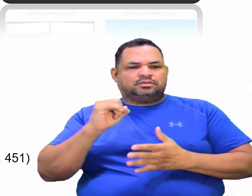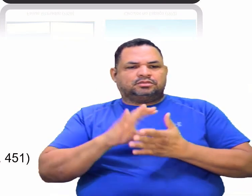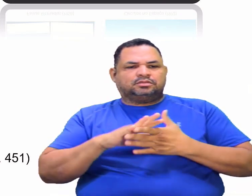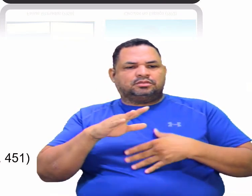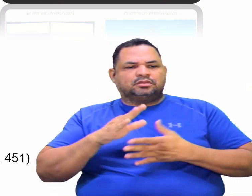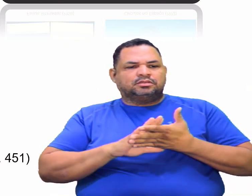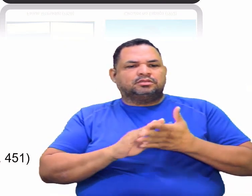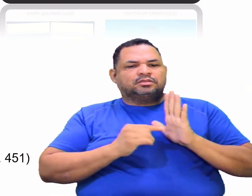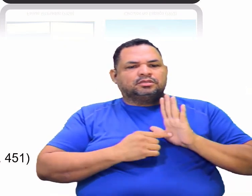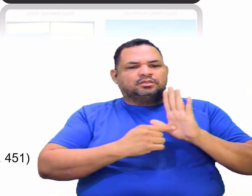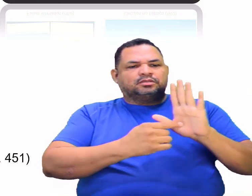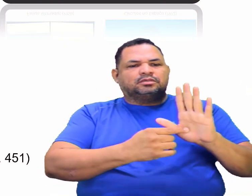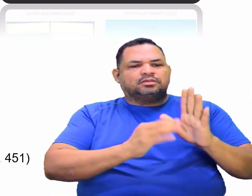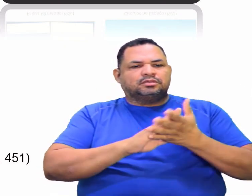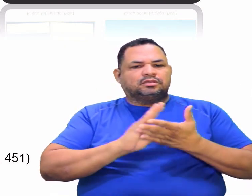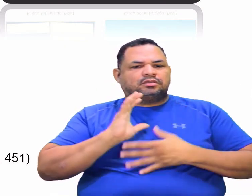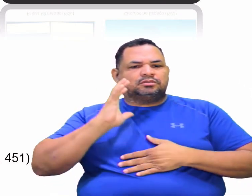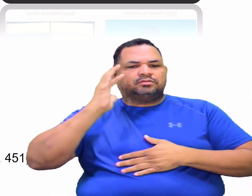capacidade